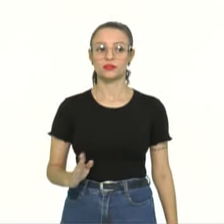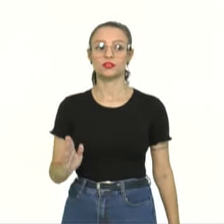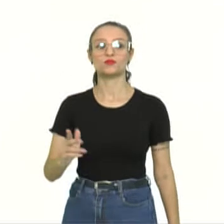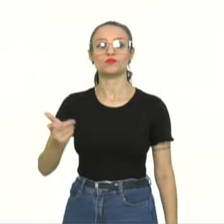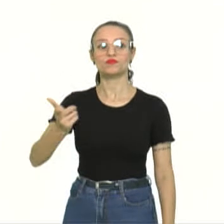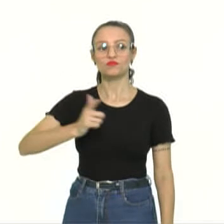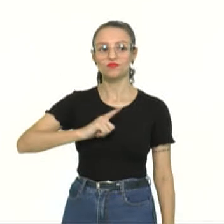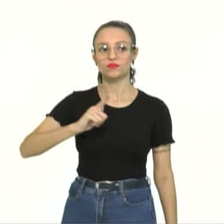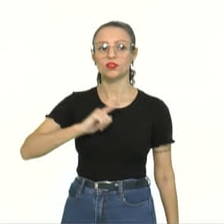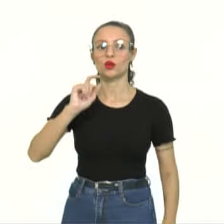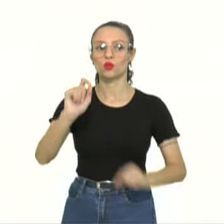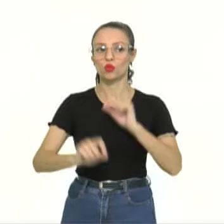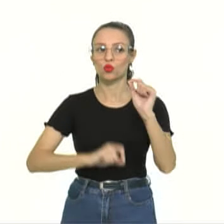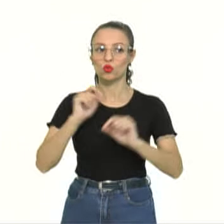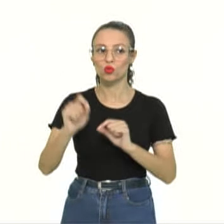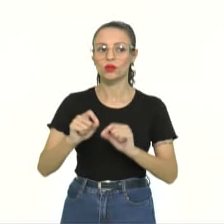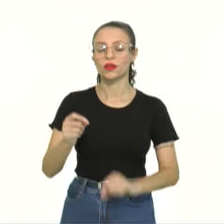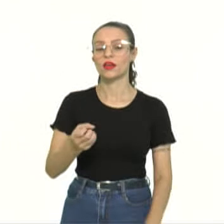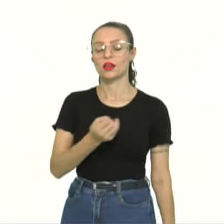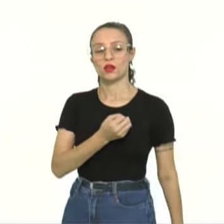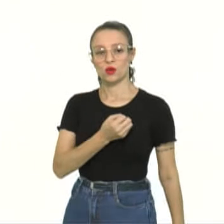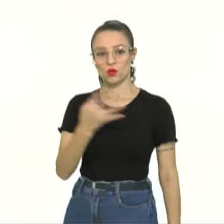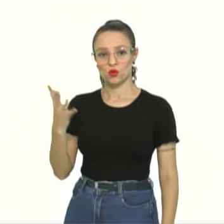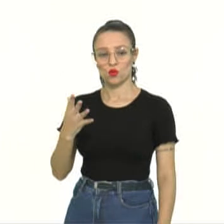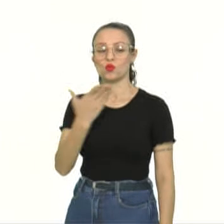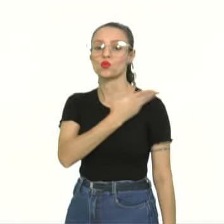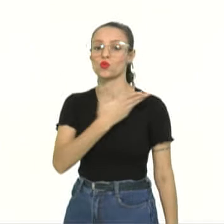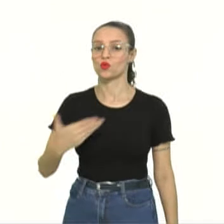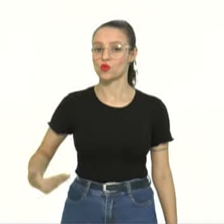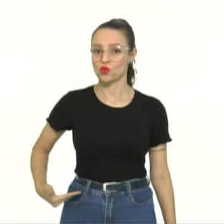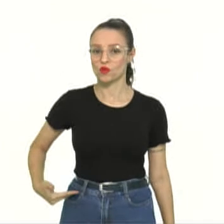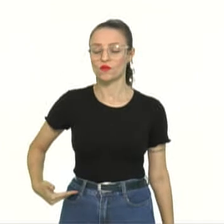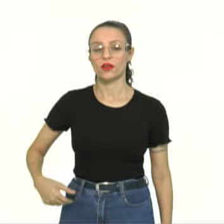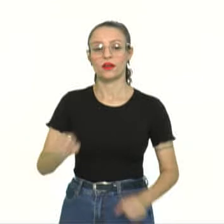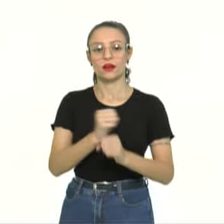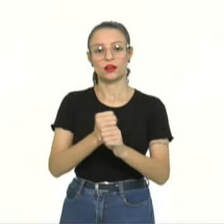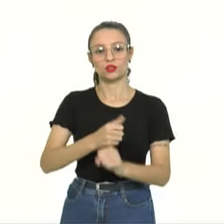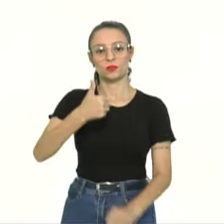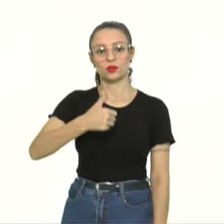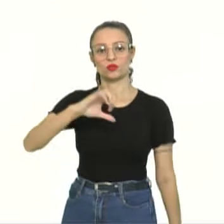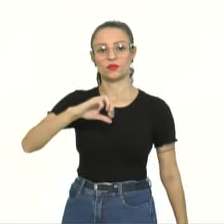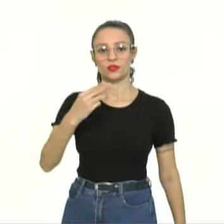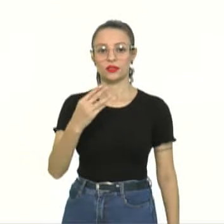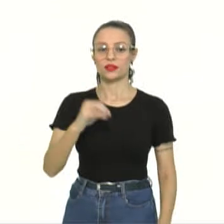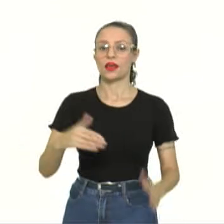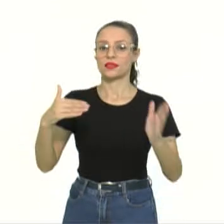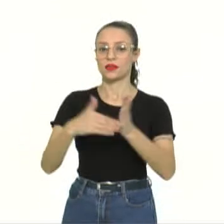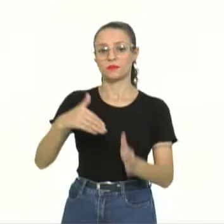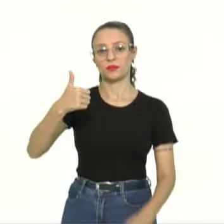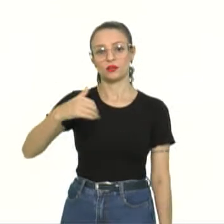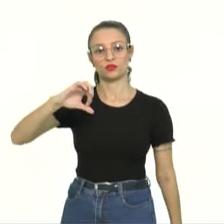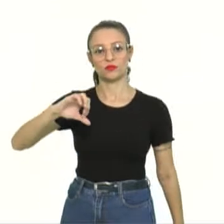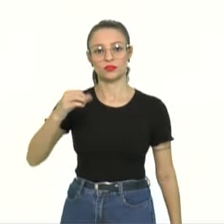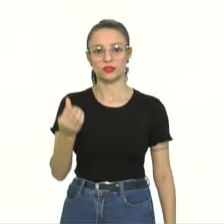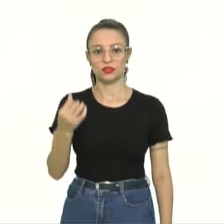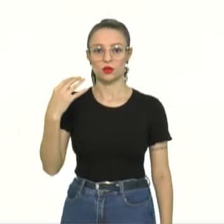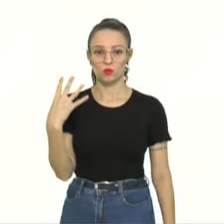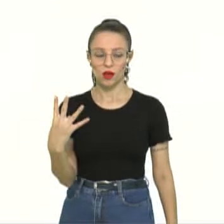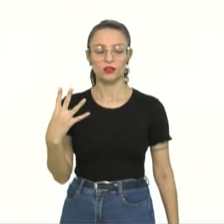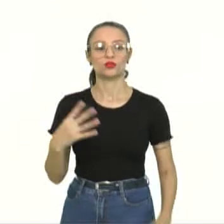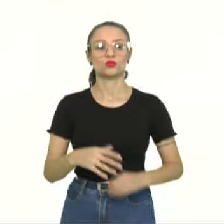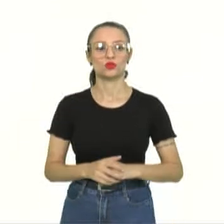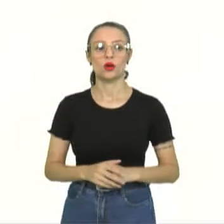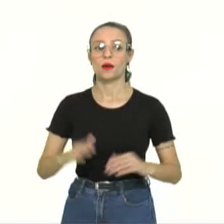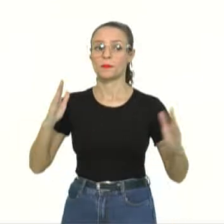populismo designa a características dos governantes do do ano de 1930 a 1964